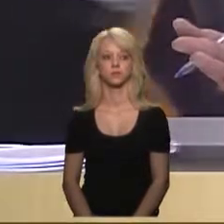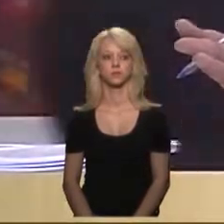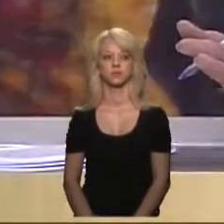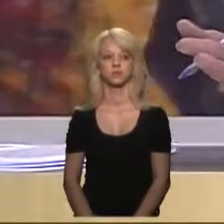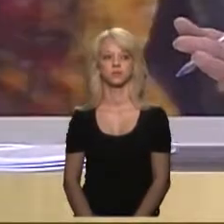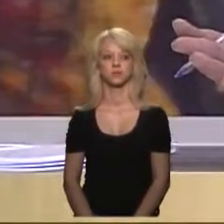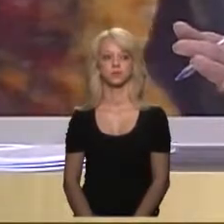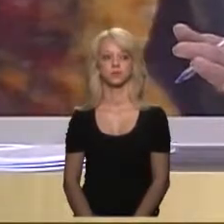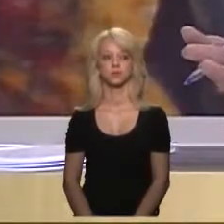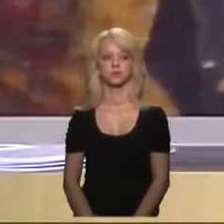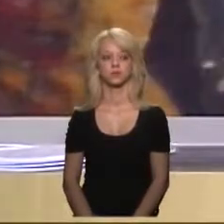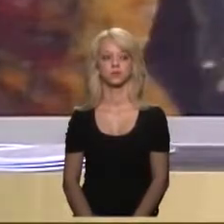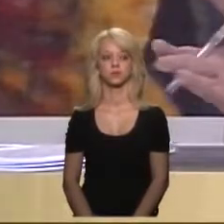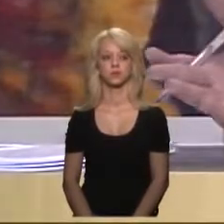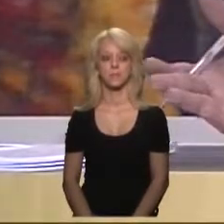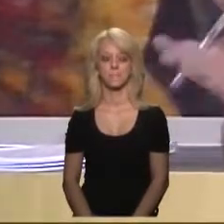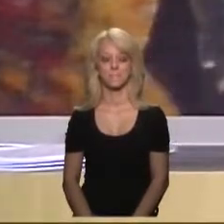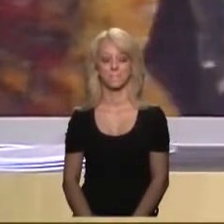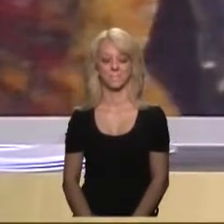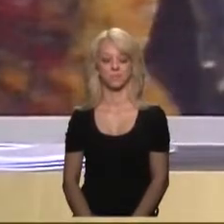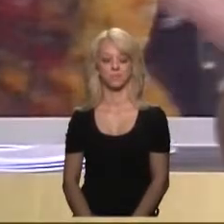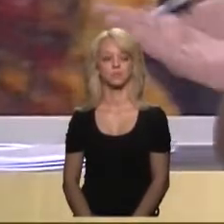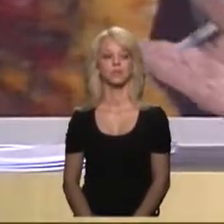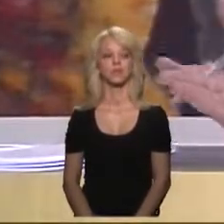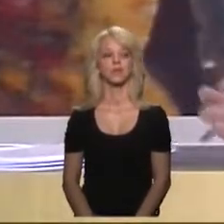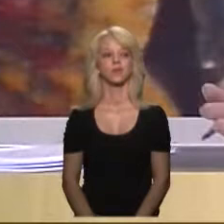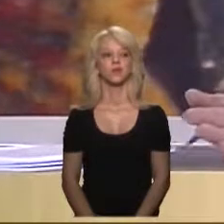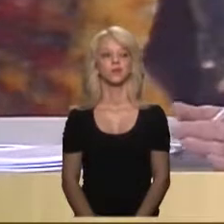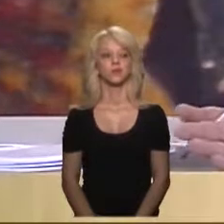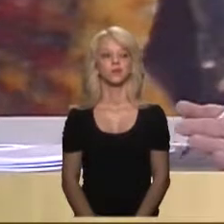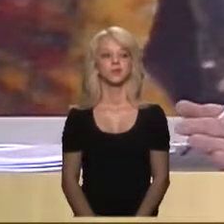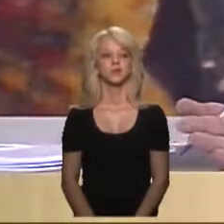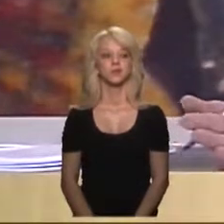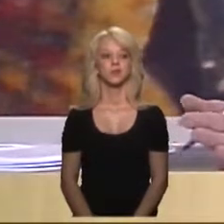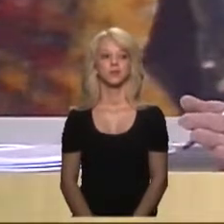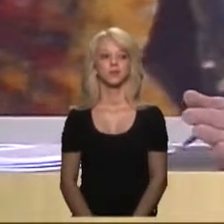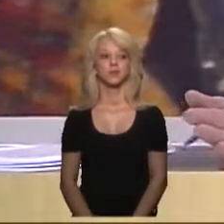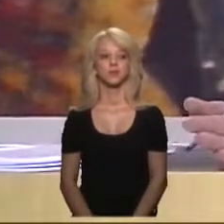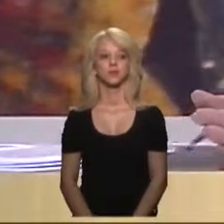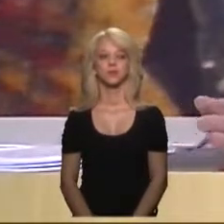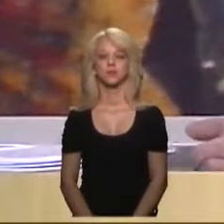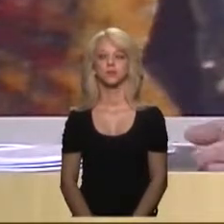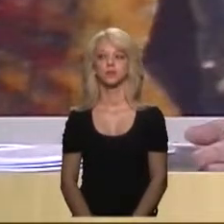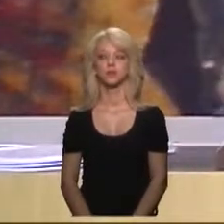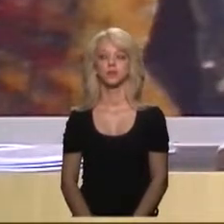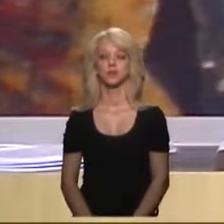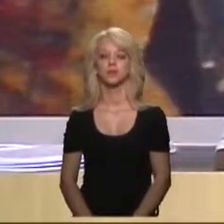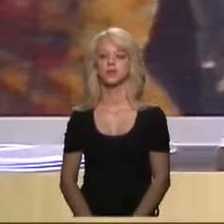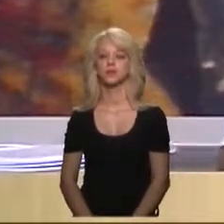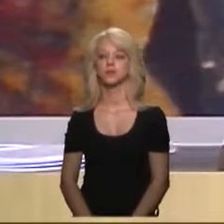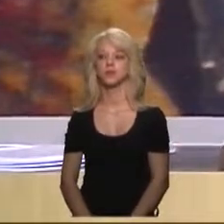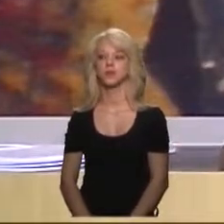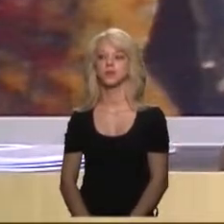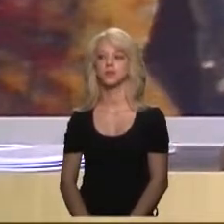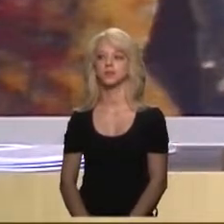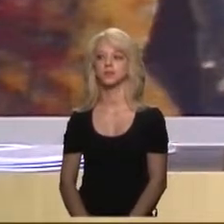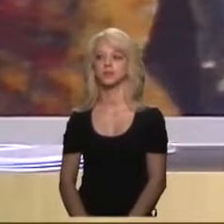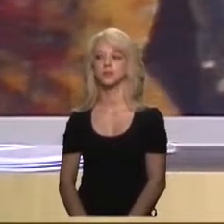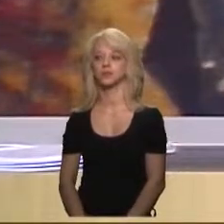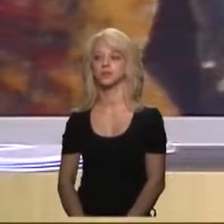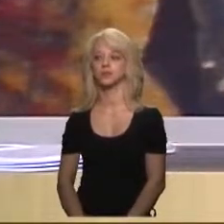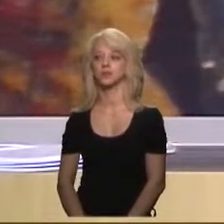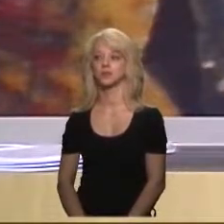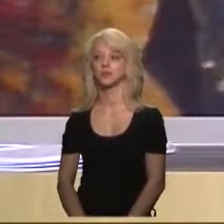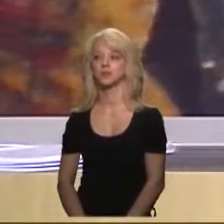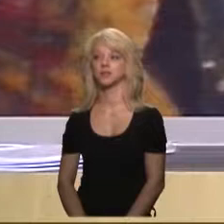Eu não posso colocar que é sem discussão. Se o vereador quiser discutir, ele pode discutir. Vou colocar a inversão em votação,